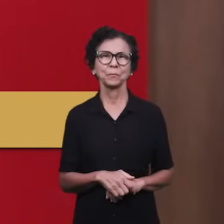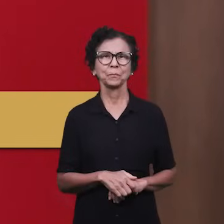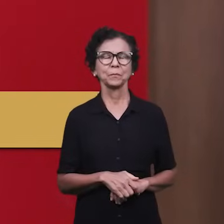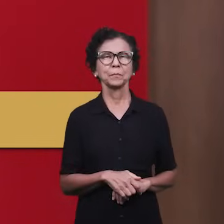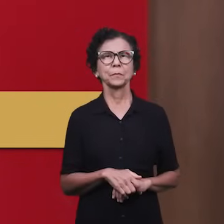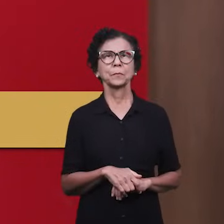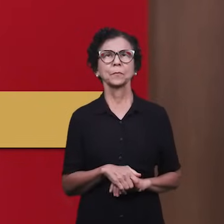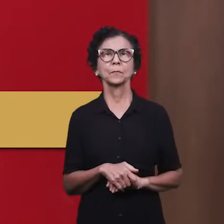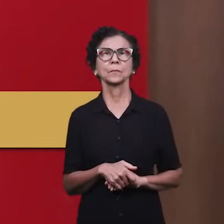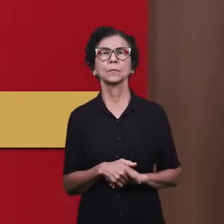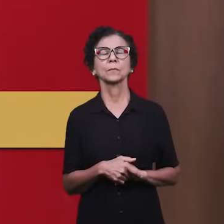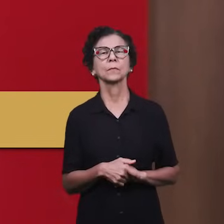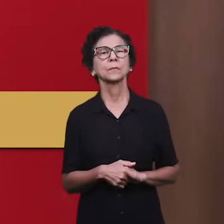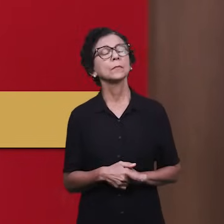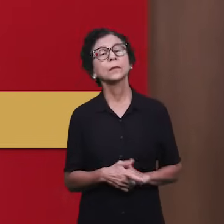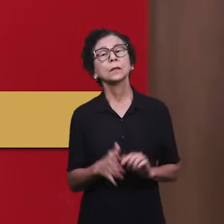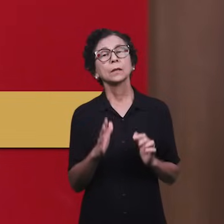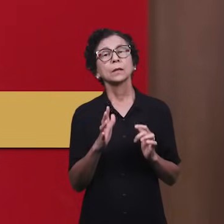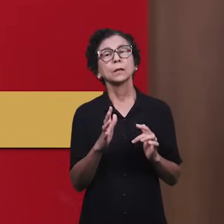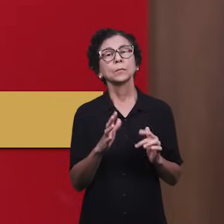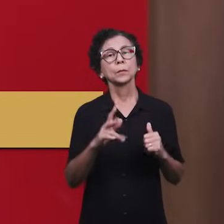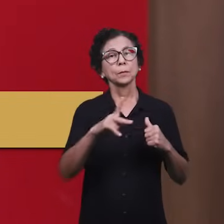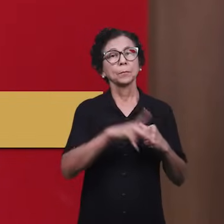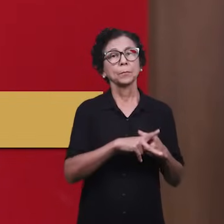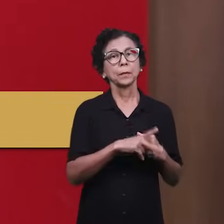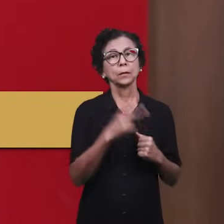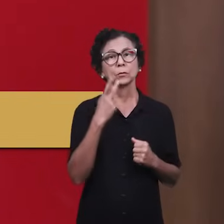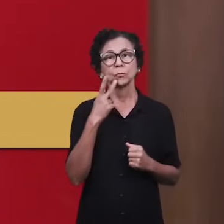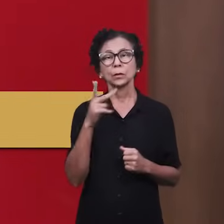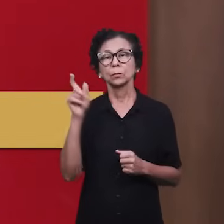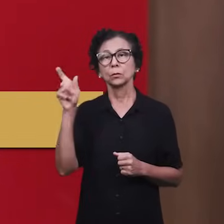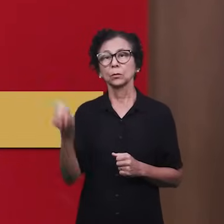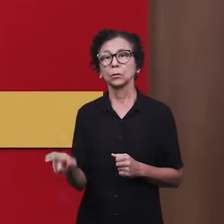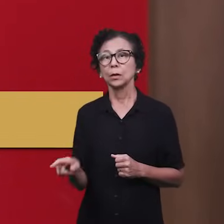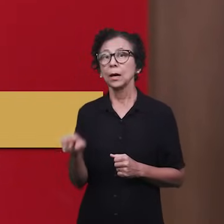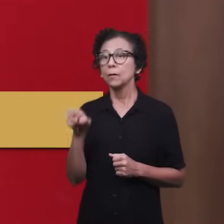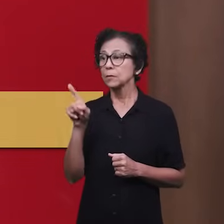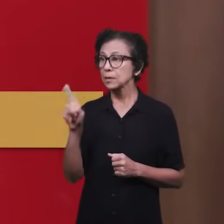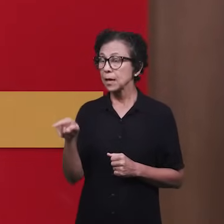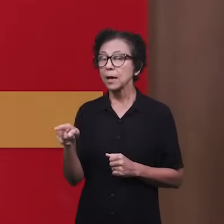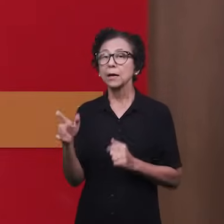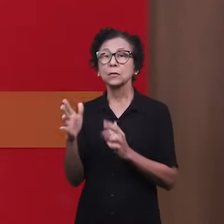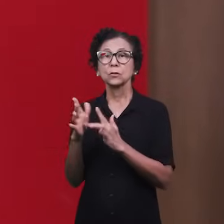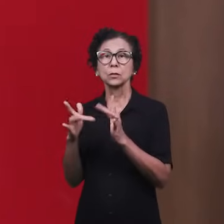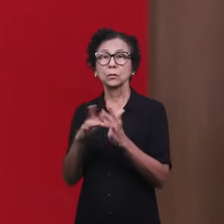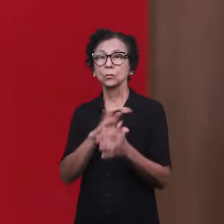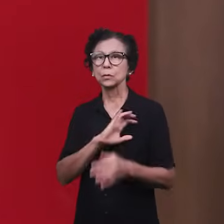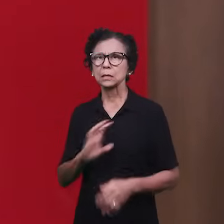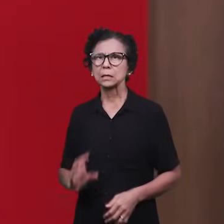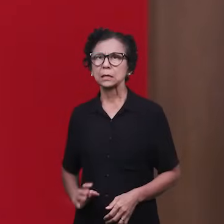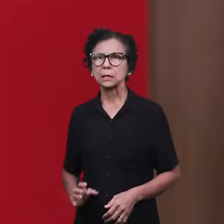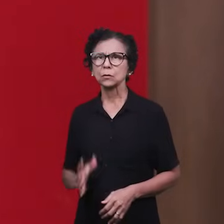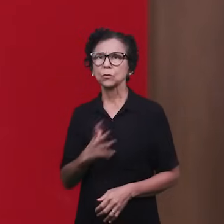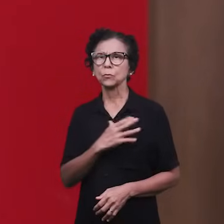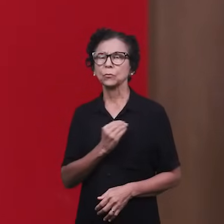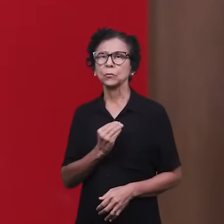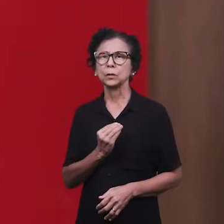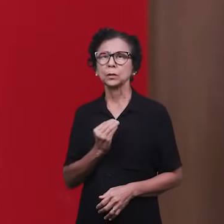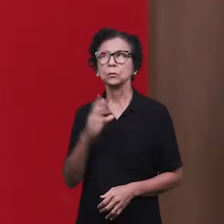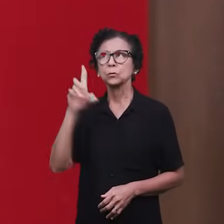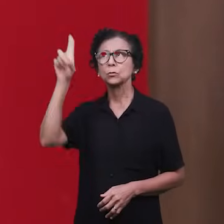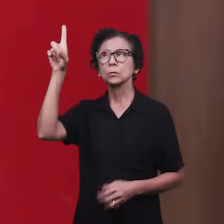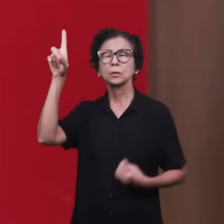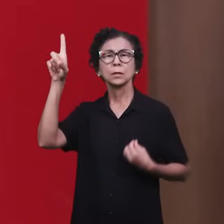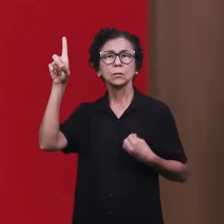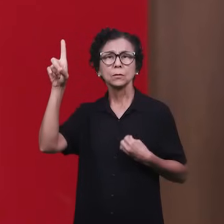Jesus. E então, ele falou, tu és o Cristo, o Filho do Deus vivo. E o Senhor Jesus disse assim, bem-aventurado és tu, Simão Barjonas, porque não tu